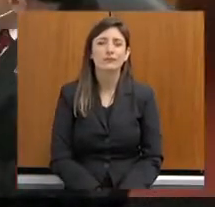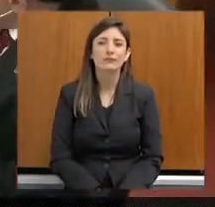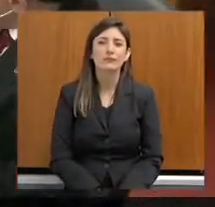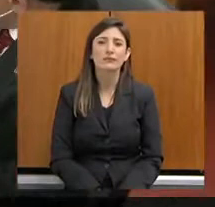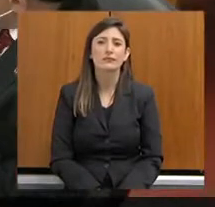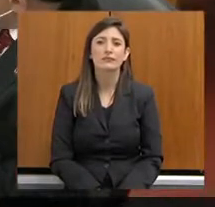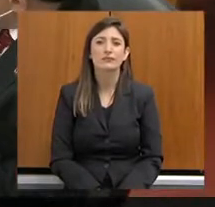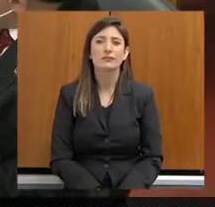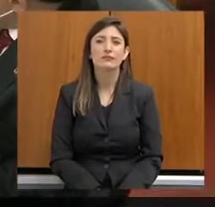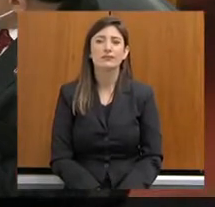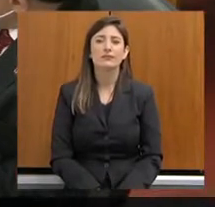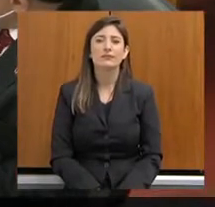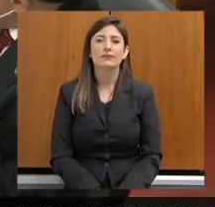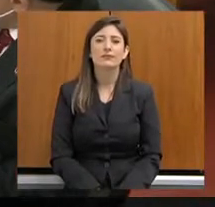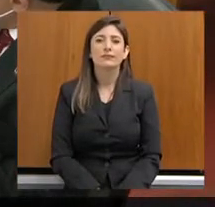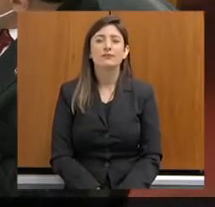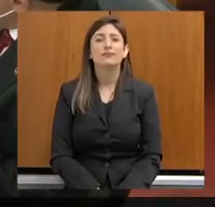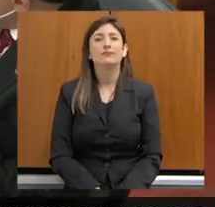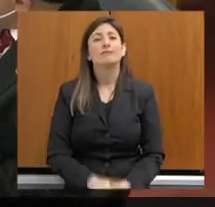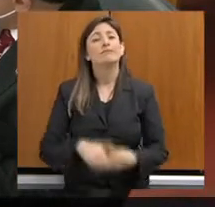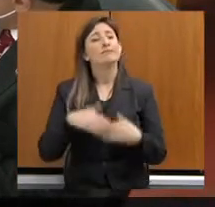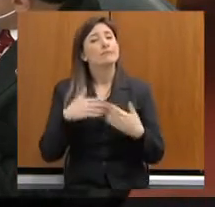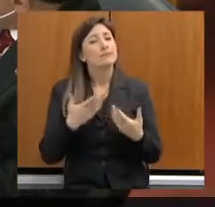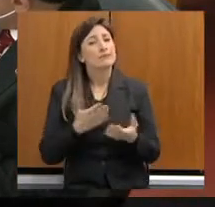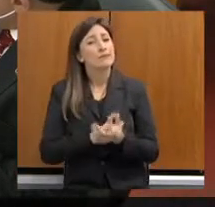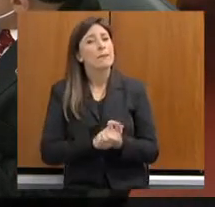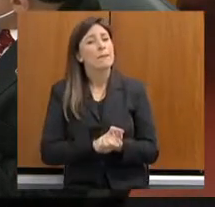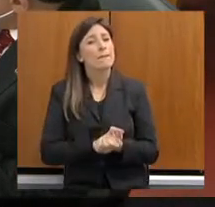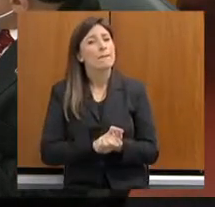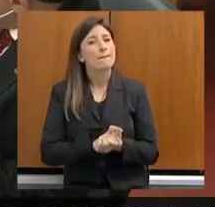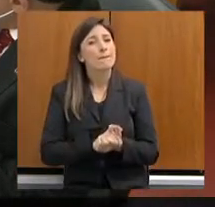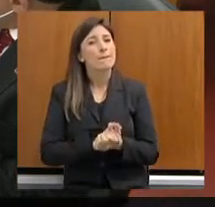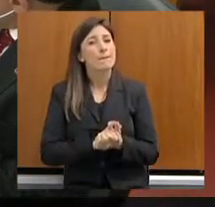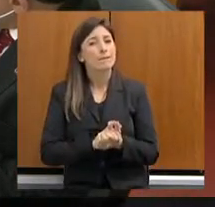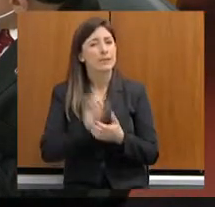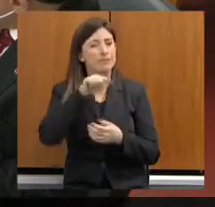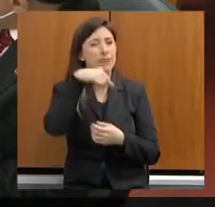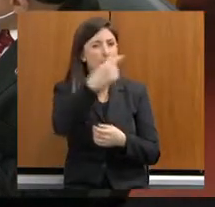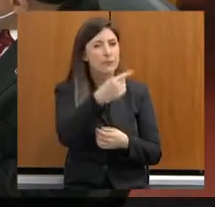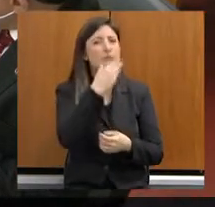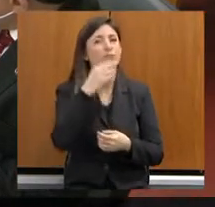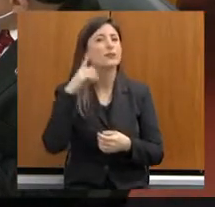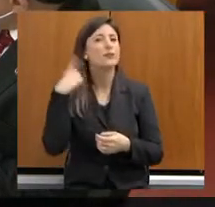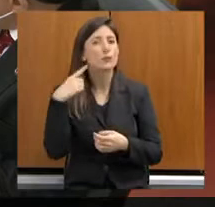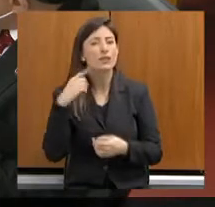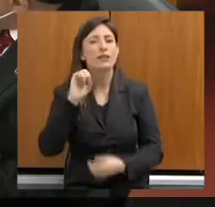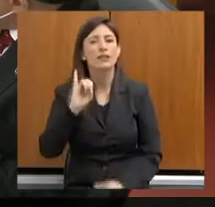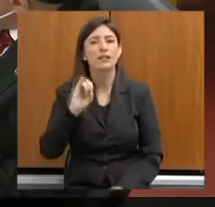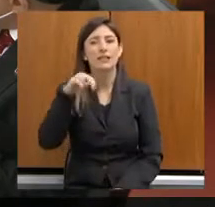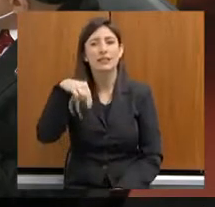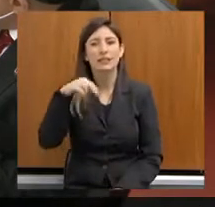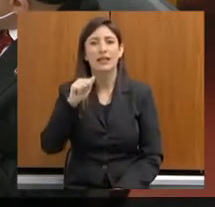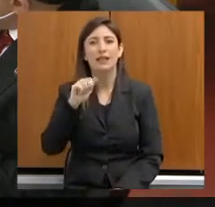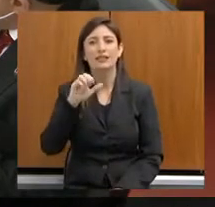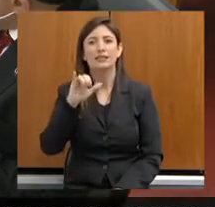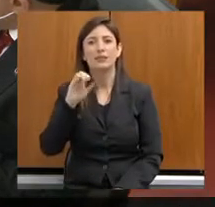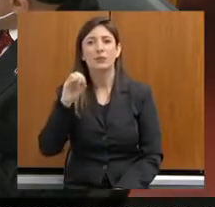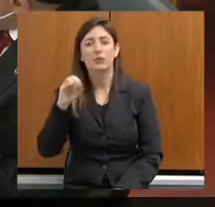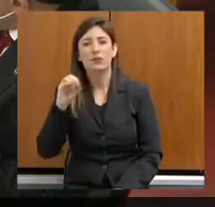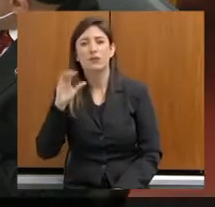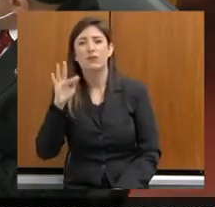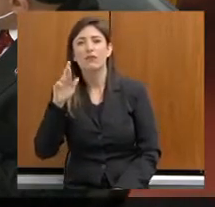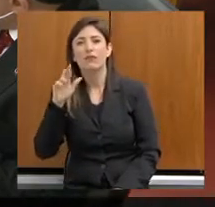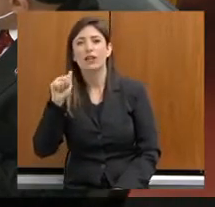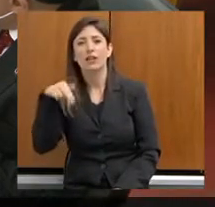a sofrer eu gostaria de antes de passar para o deputado Inácio Franco seus dois minutos para as